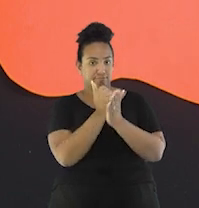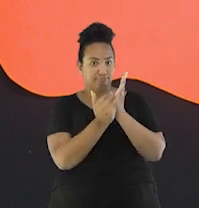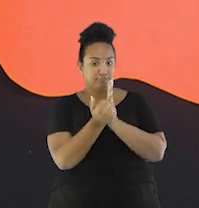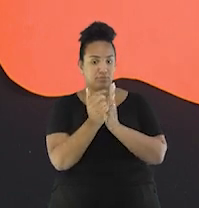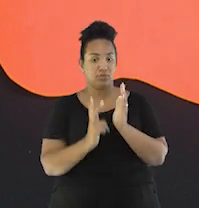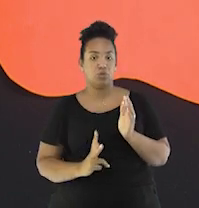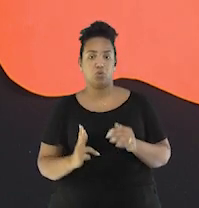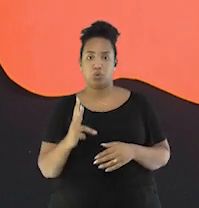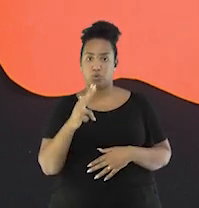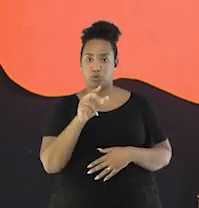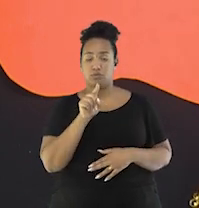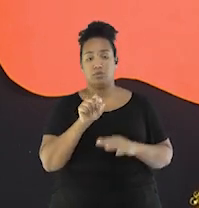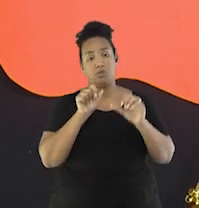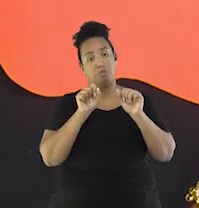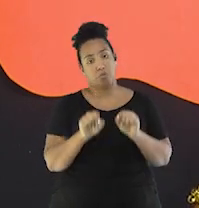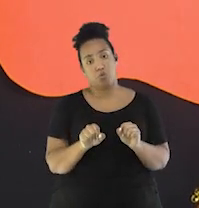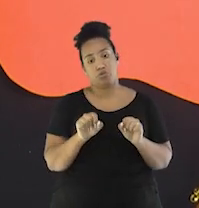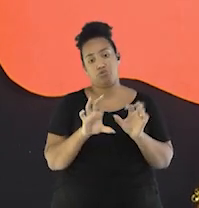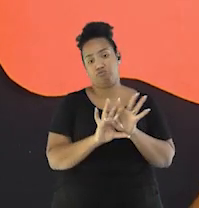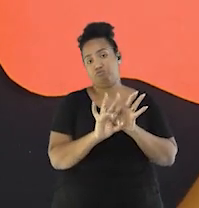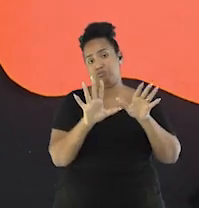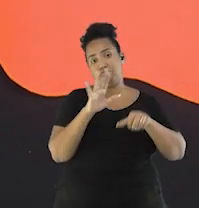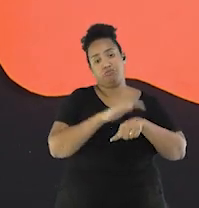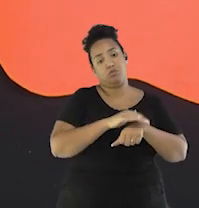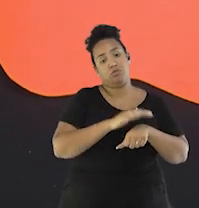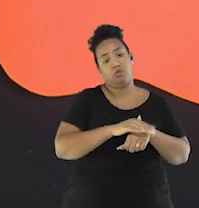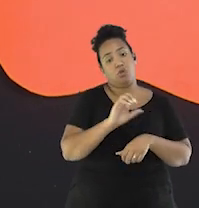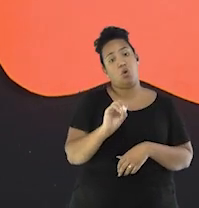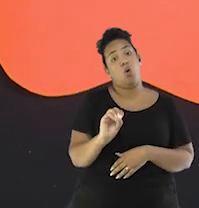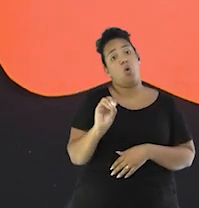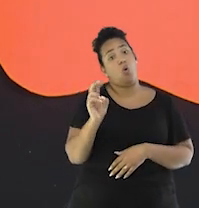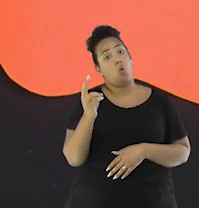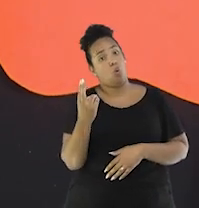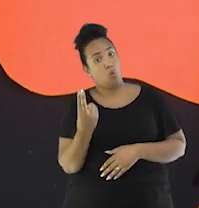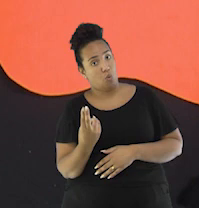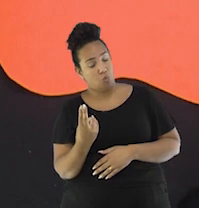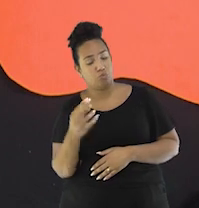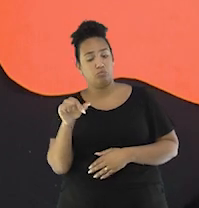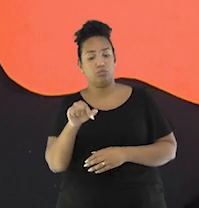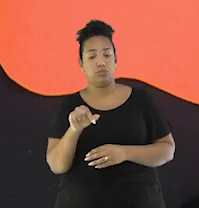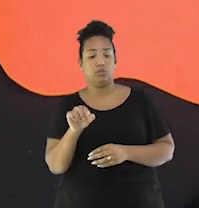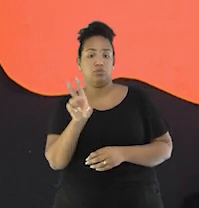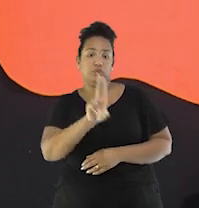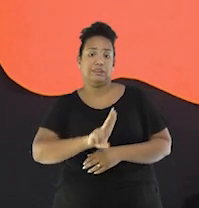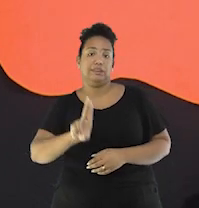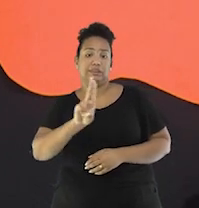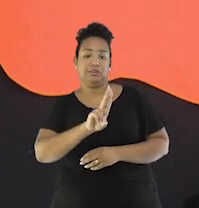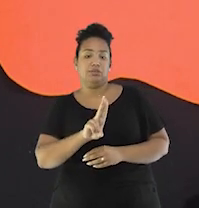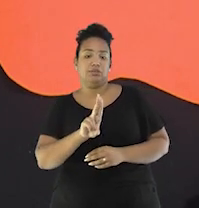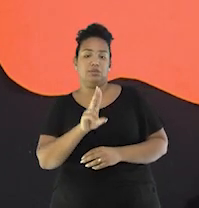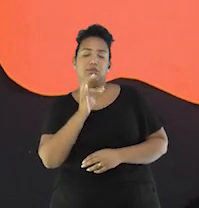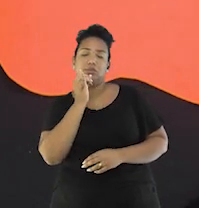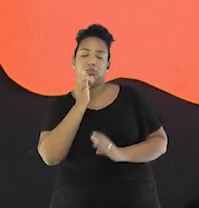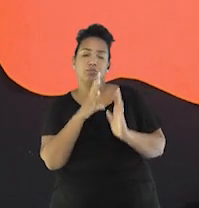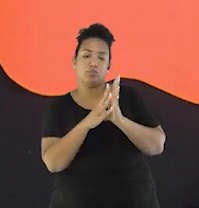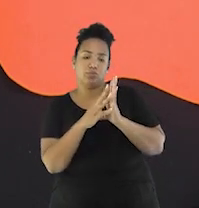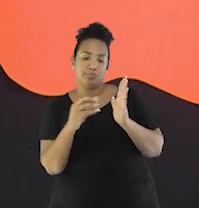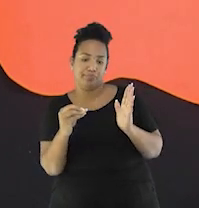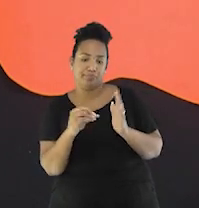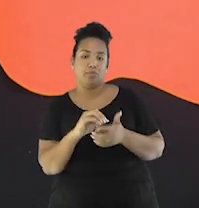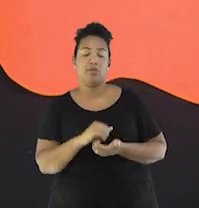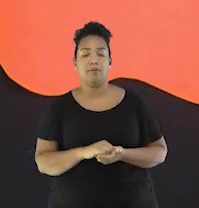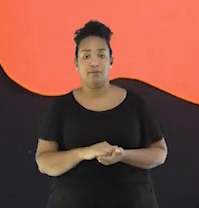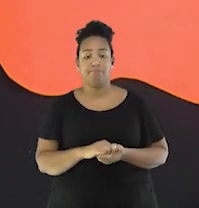pode fazer livremente ou utilizar moldes. Essa parte aqui do meio, podemos utilizar algum